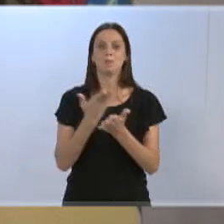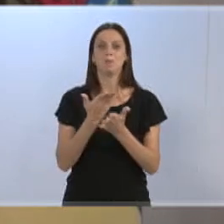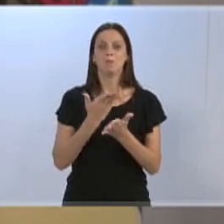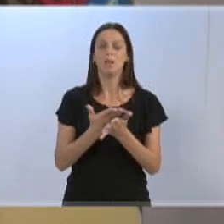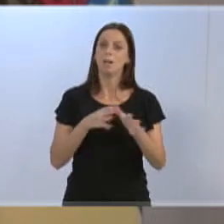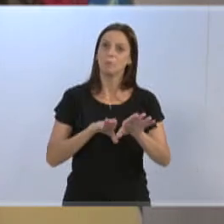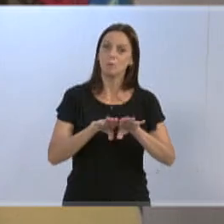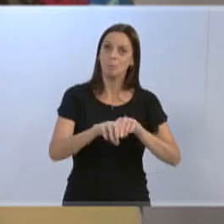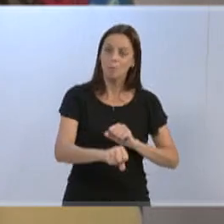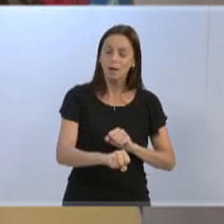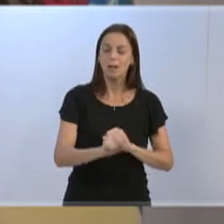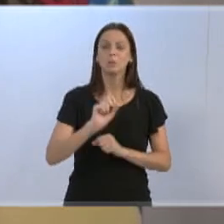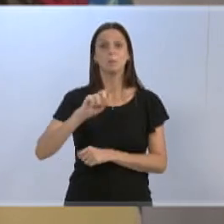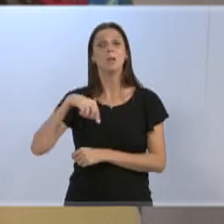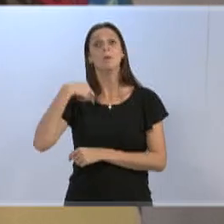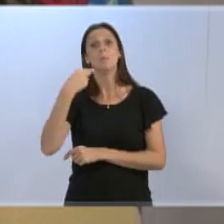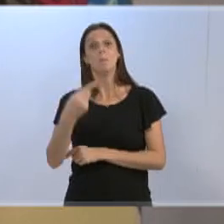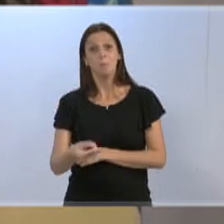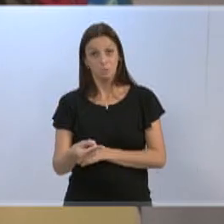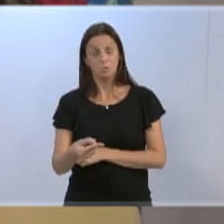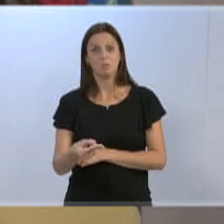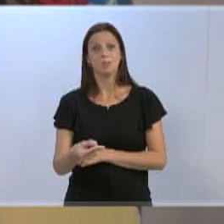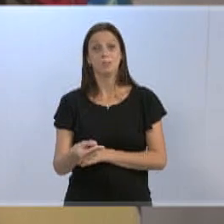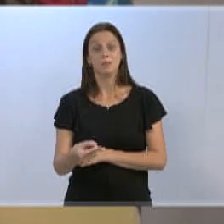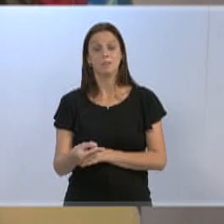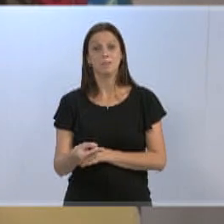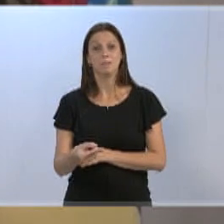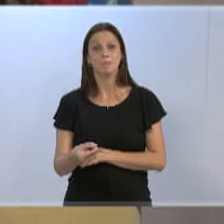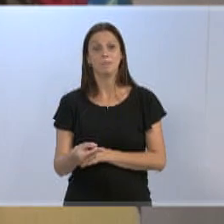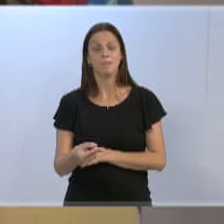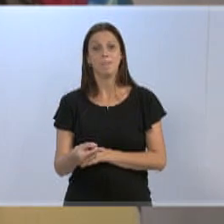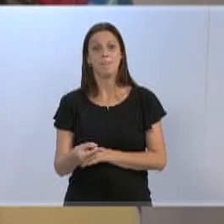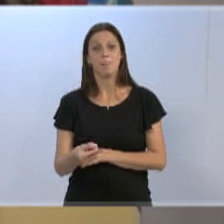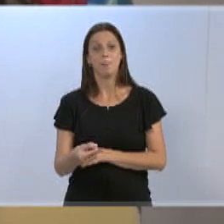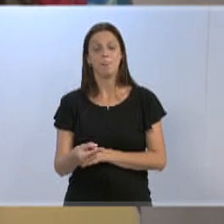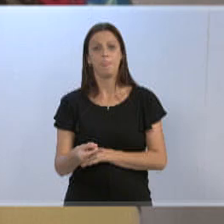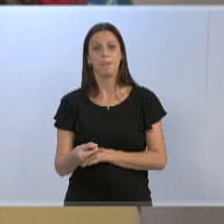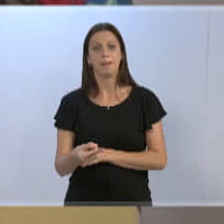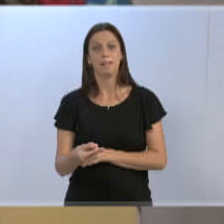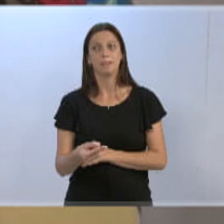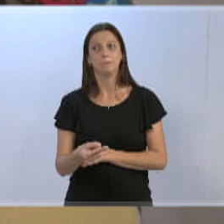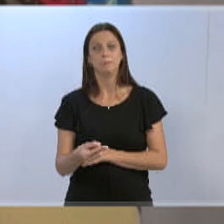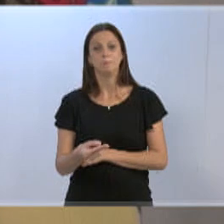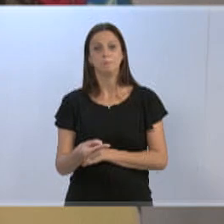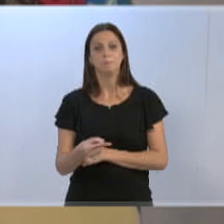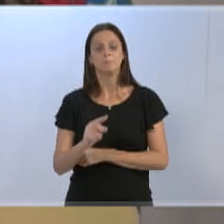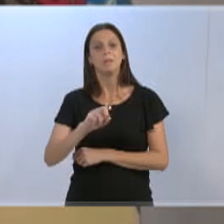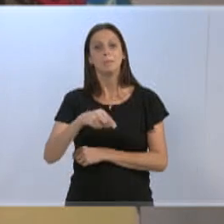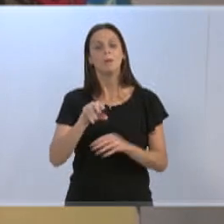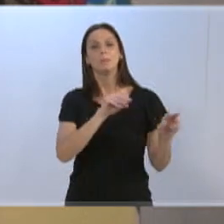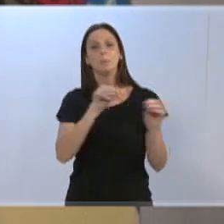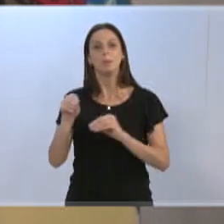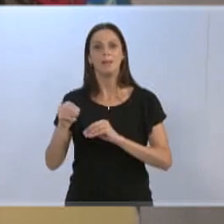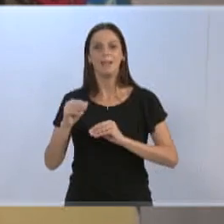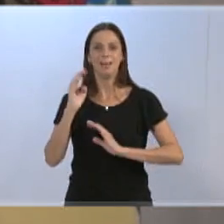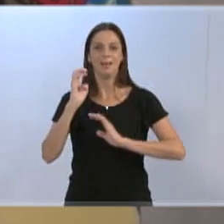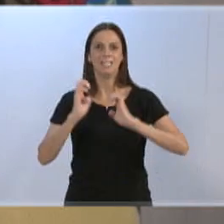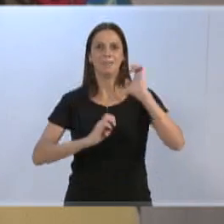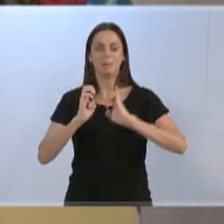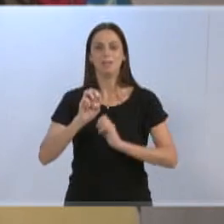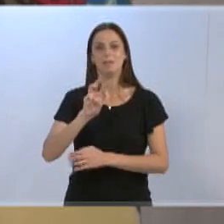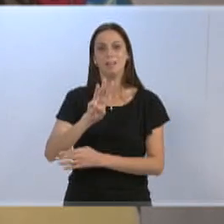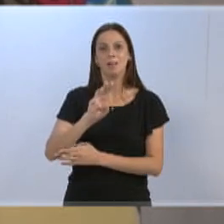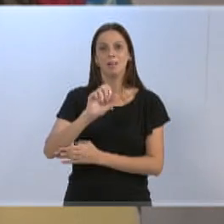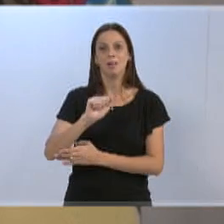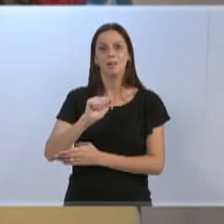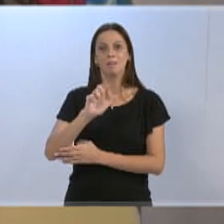formei. Logo em seguida, fui para a Valtec. Da Valtec,